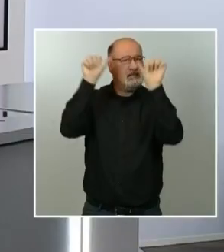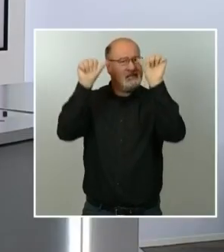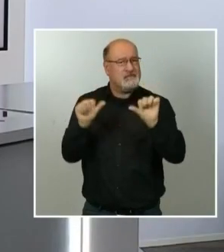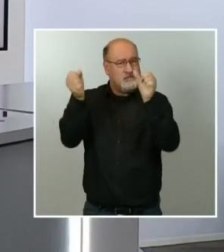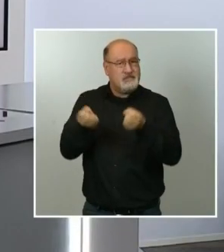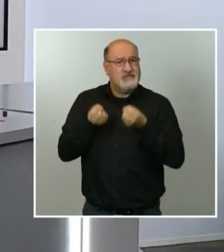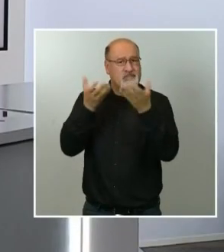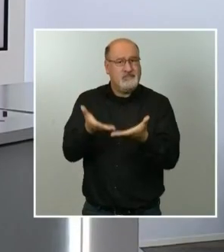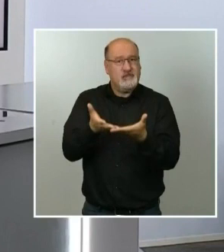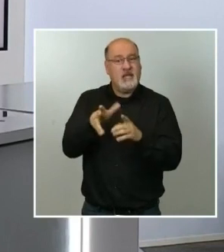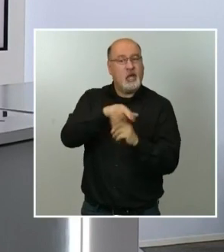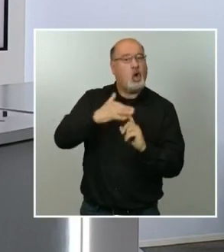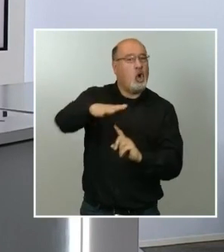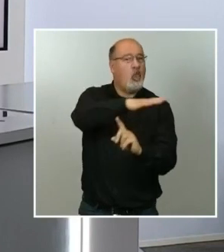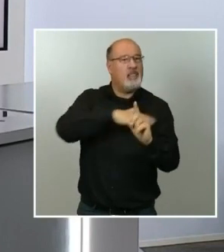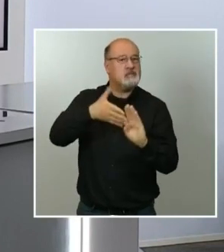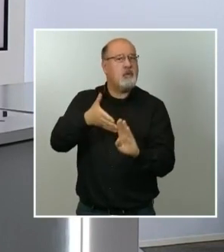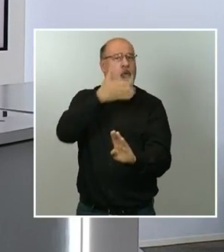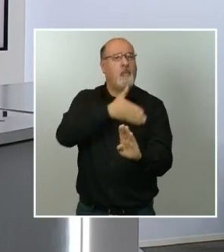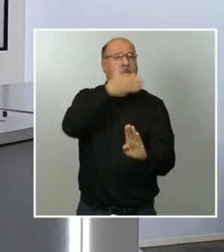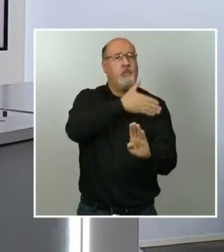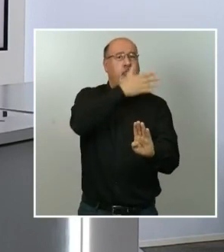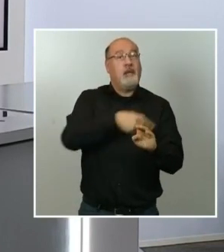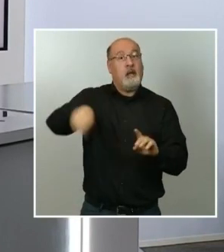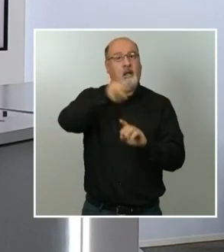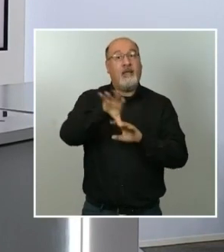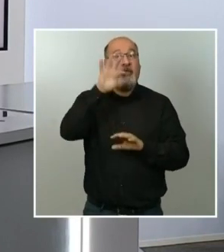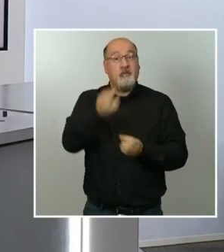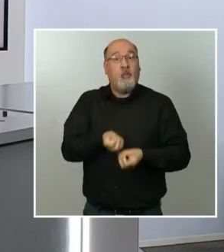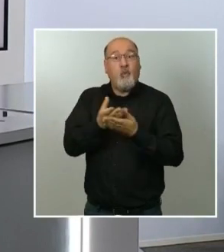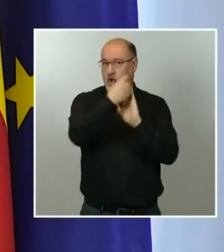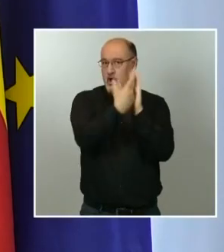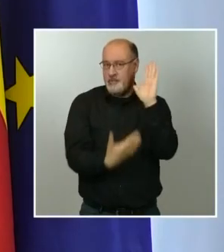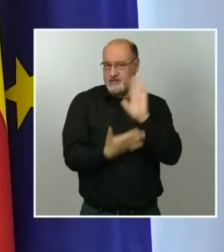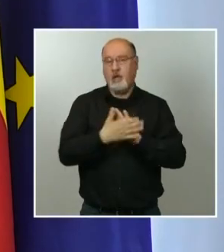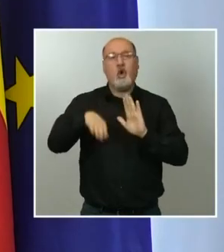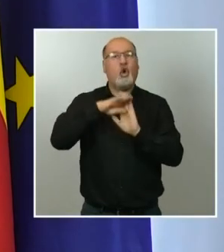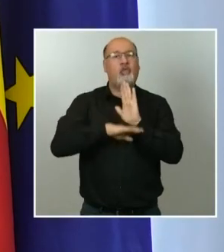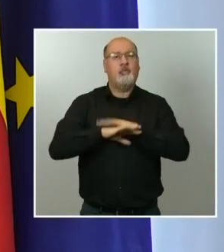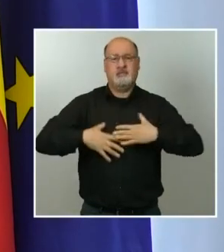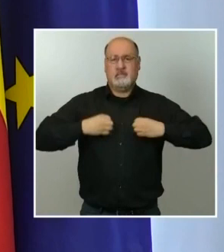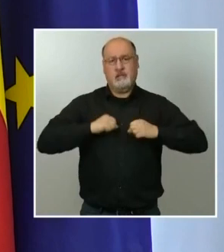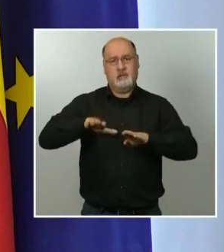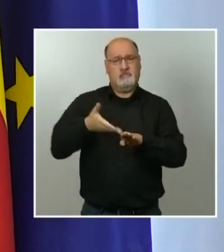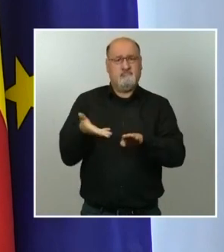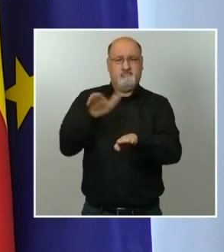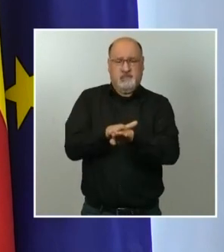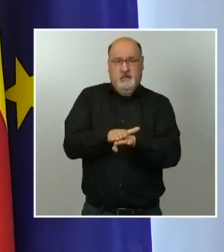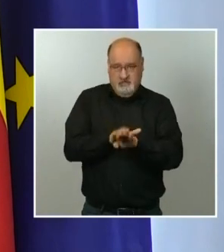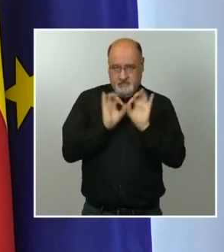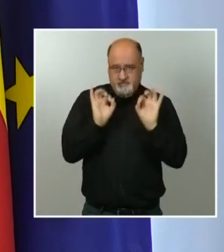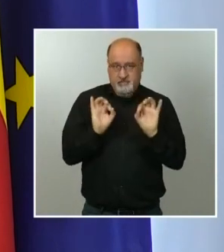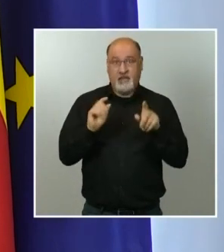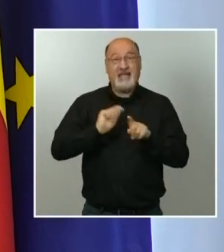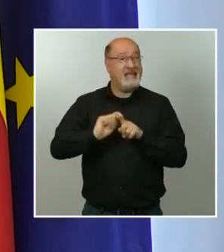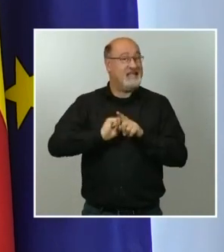A situação sanitária da região foi classificada como nível 1, ou seja, com incidência de Covid-19 igual ou inferior a 50